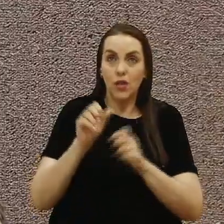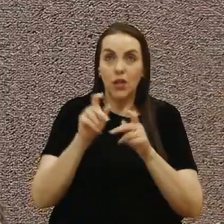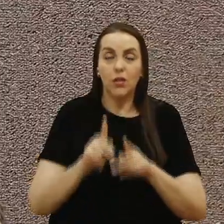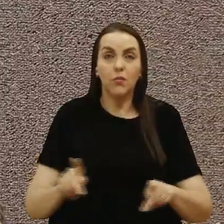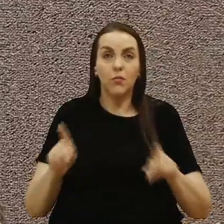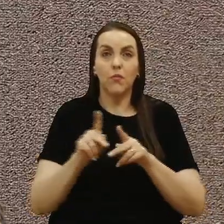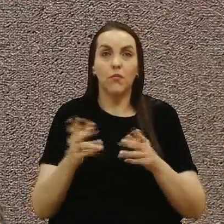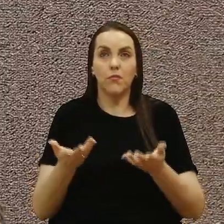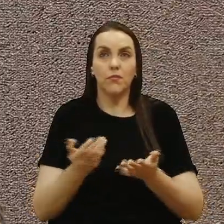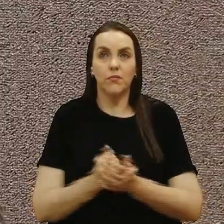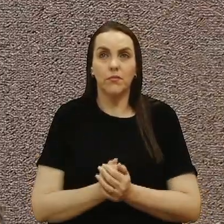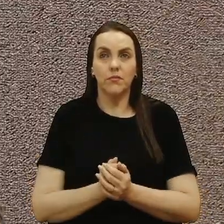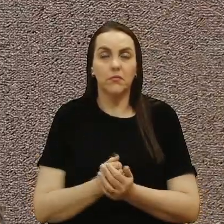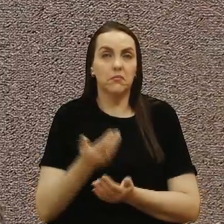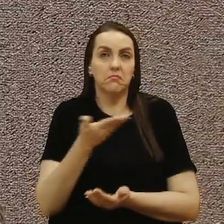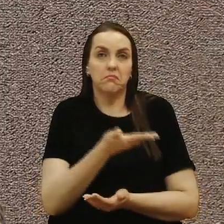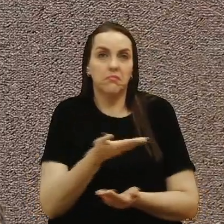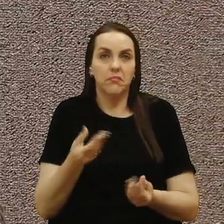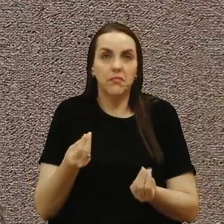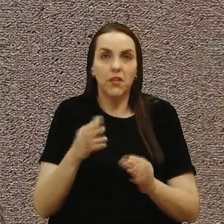moral desse que está vindo aqui para nós votar?